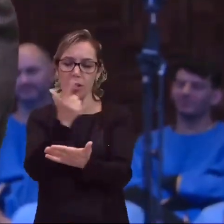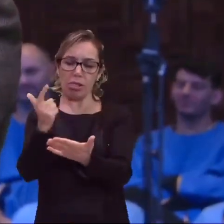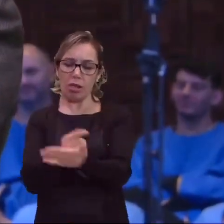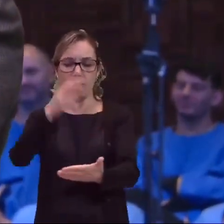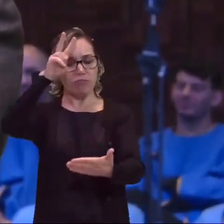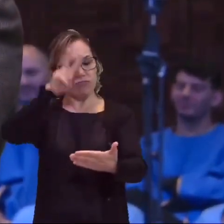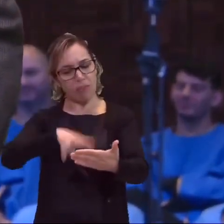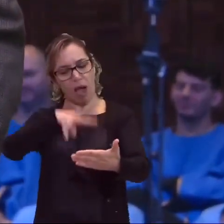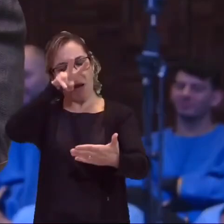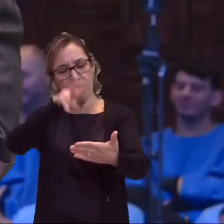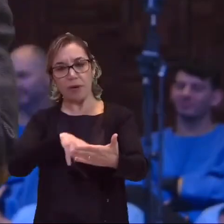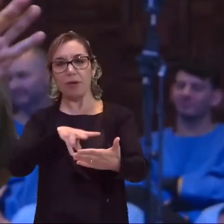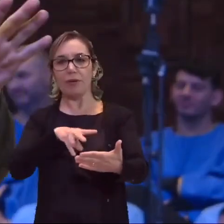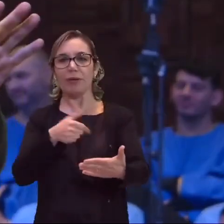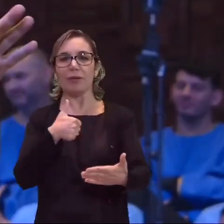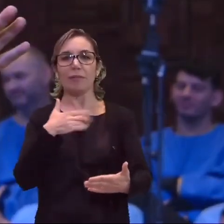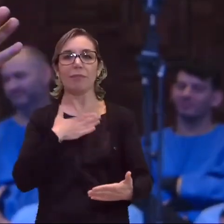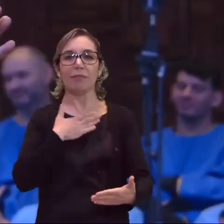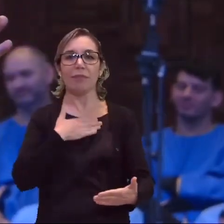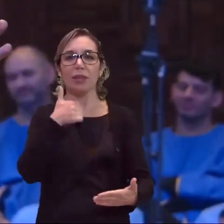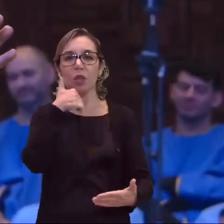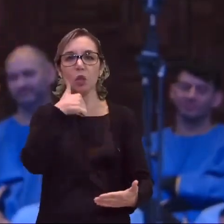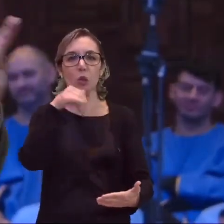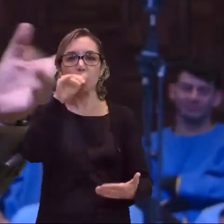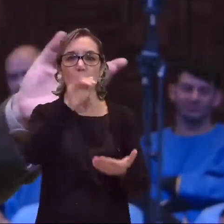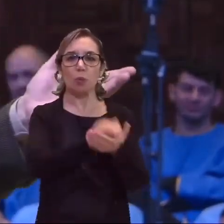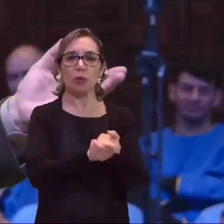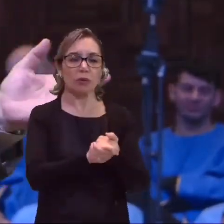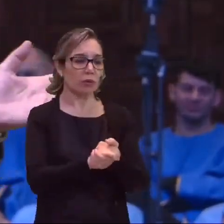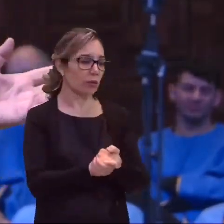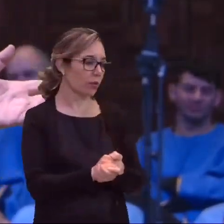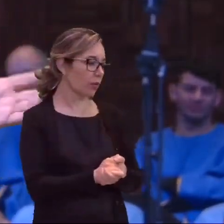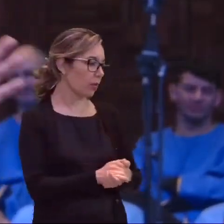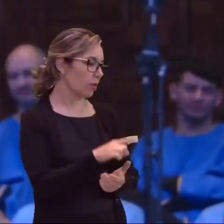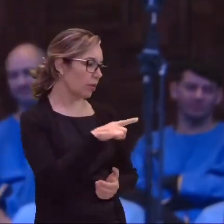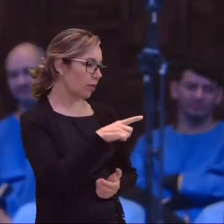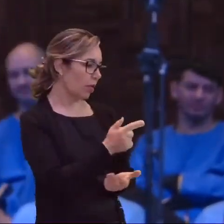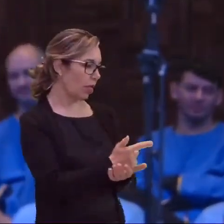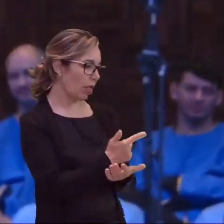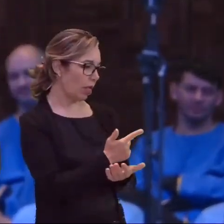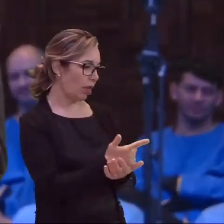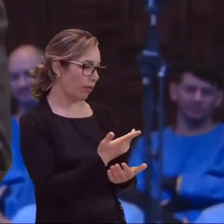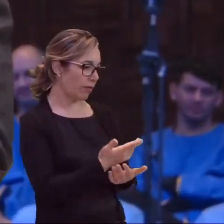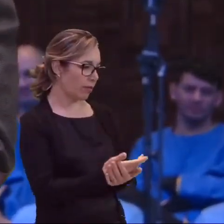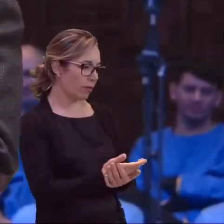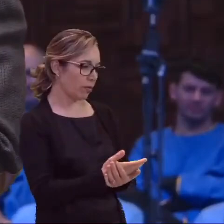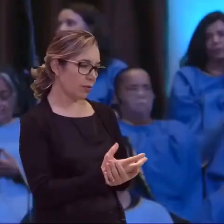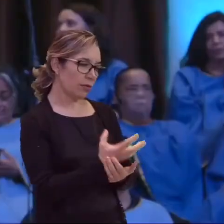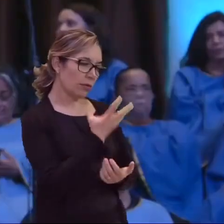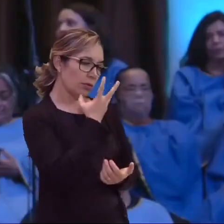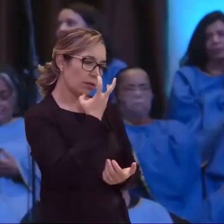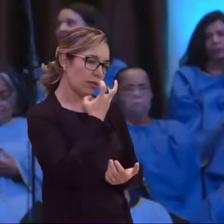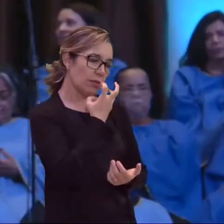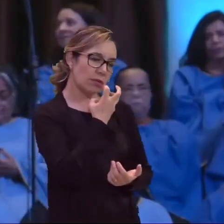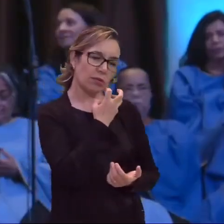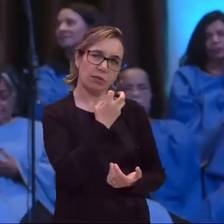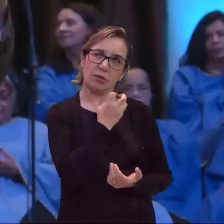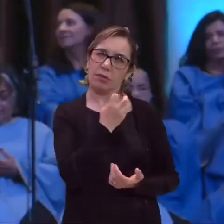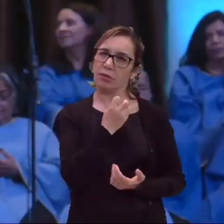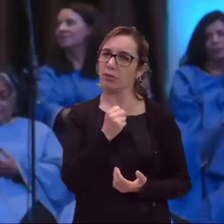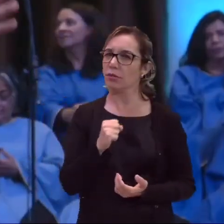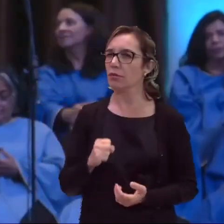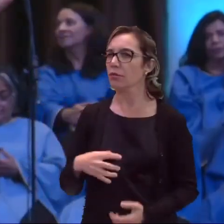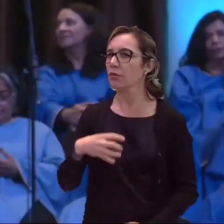quem sabe assim fechava a cara e eu olhava para ela não entendia nada tal e homem é